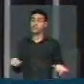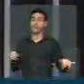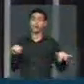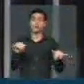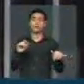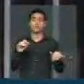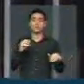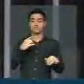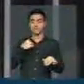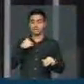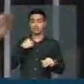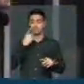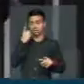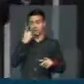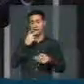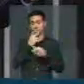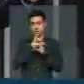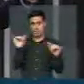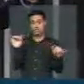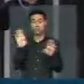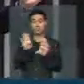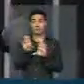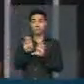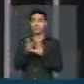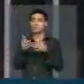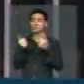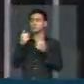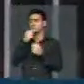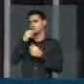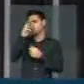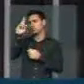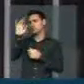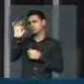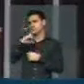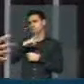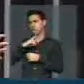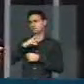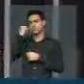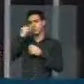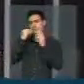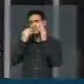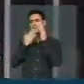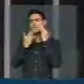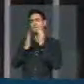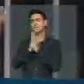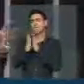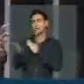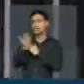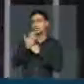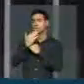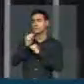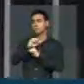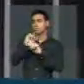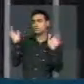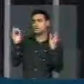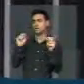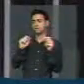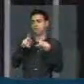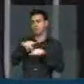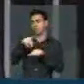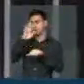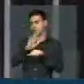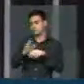do deputado que os fala. E peço, com a experiência de Vossa Excelência, que nos ajude a esclarecer isso à nação brasileira.